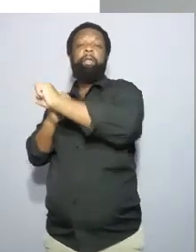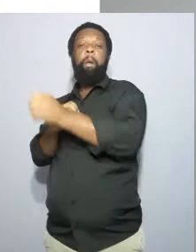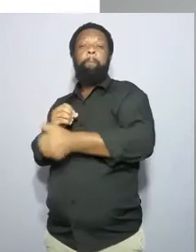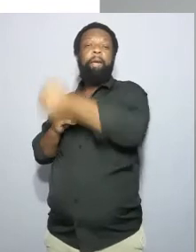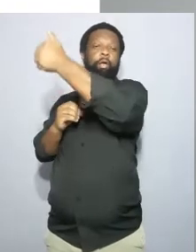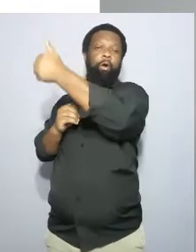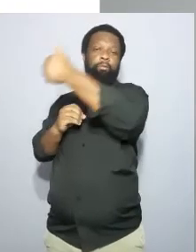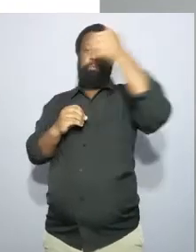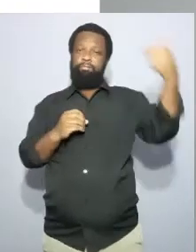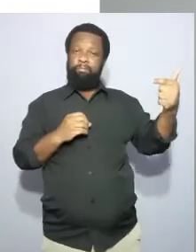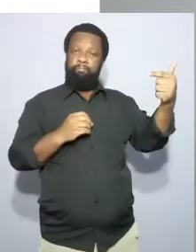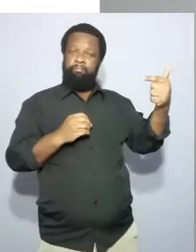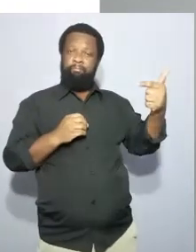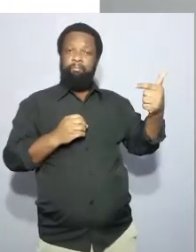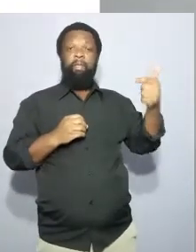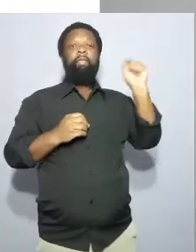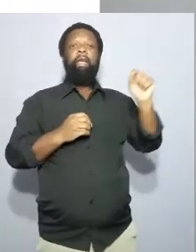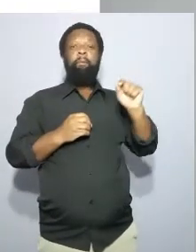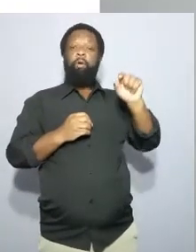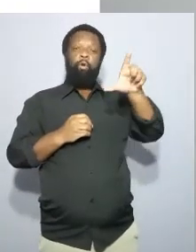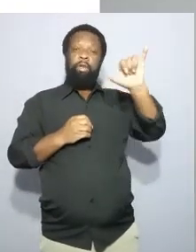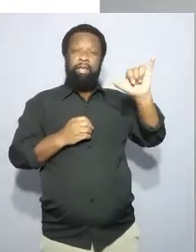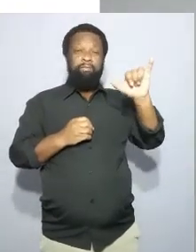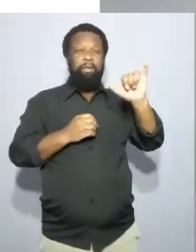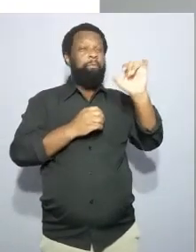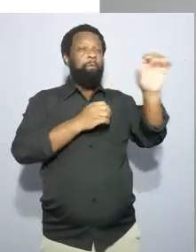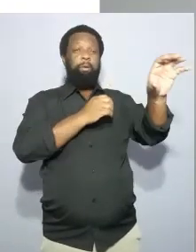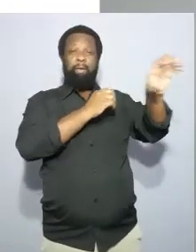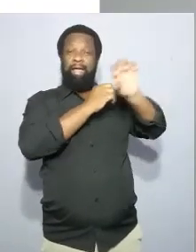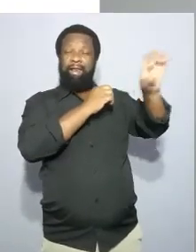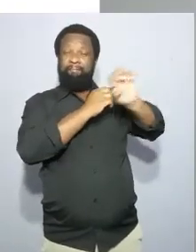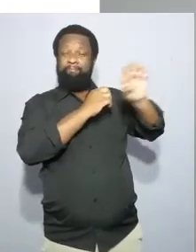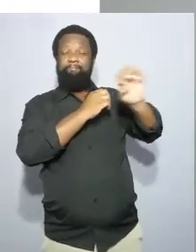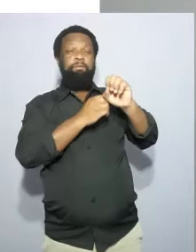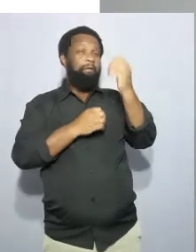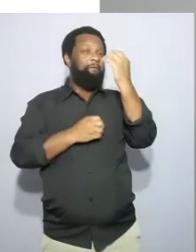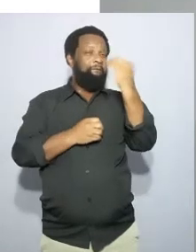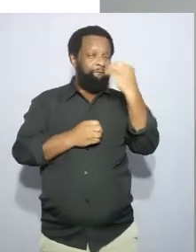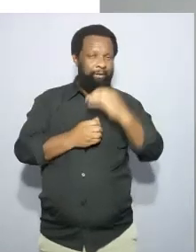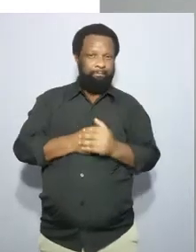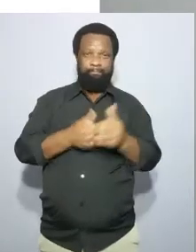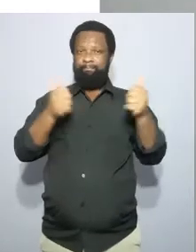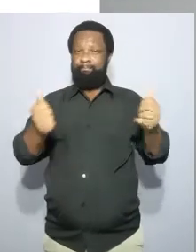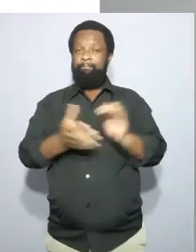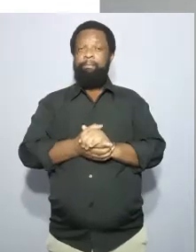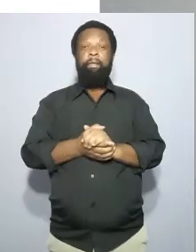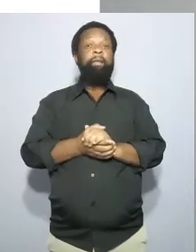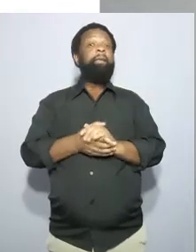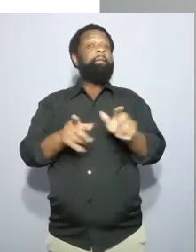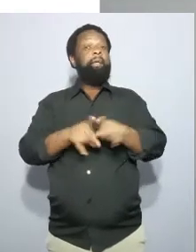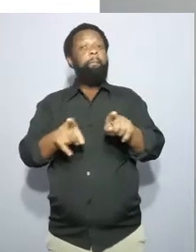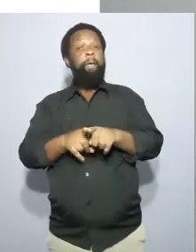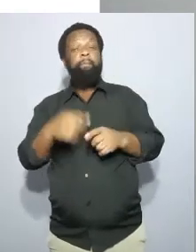maior de atração de deslocar os elétrons para próximo dele. Combinado? Aqui eu também coloquei uma